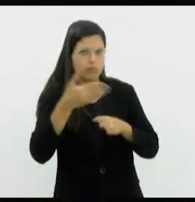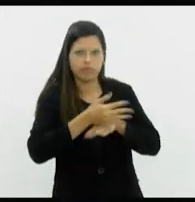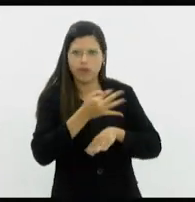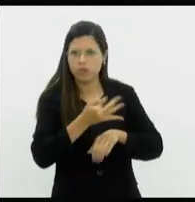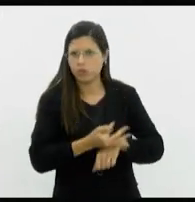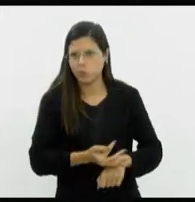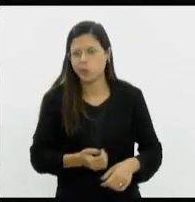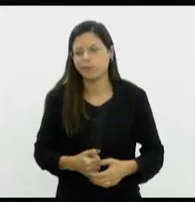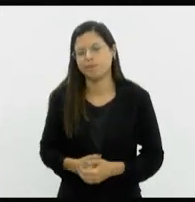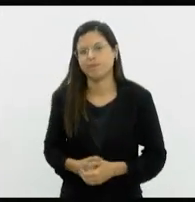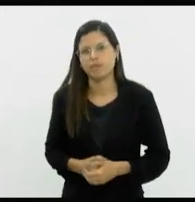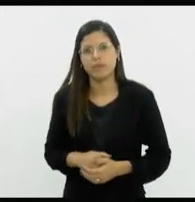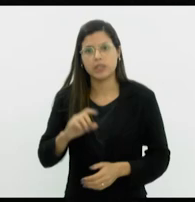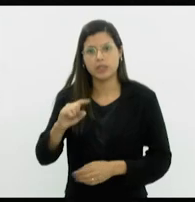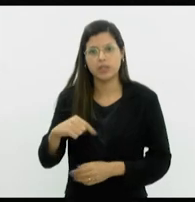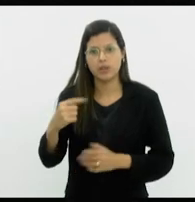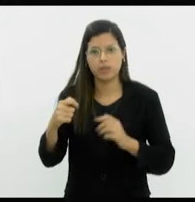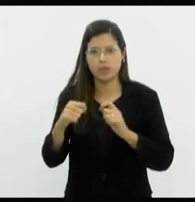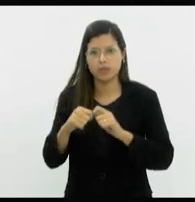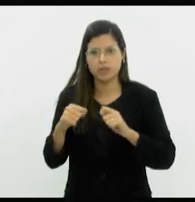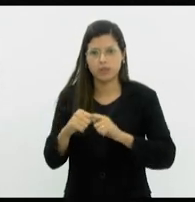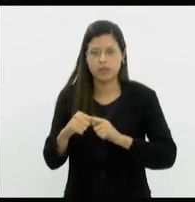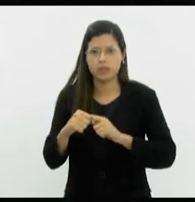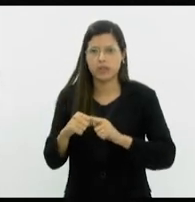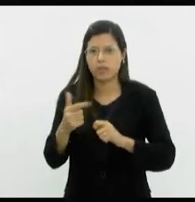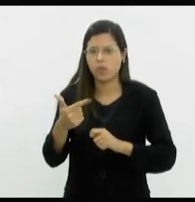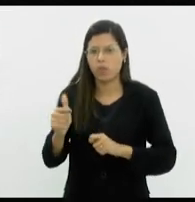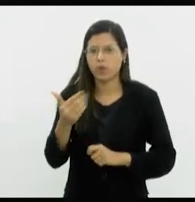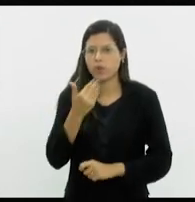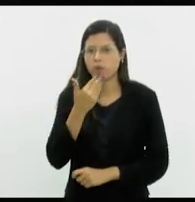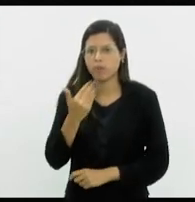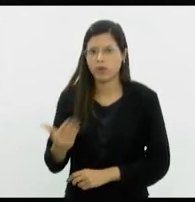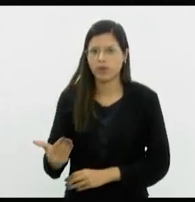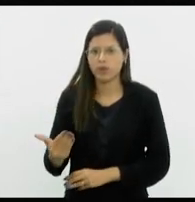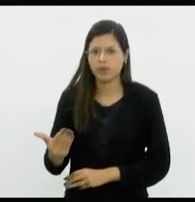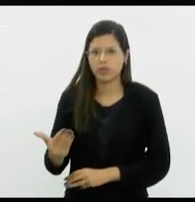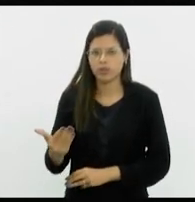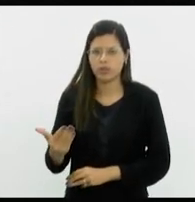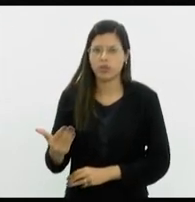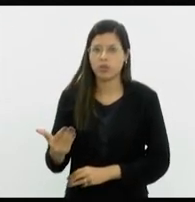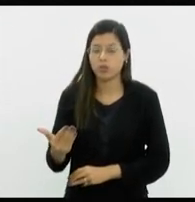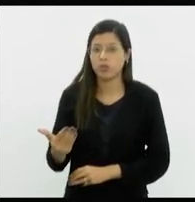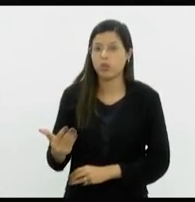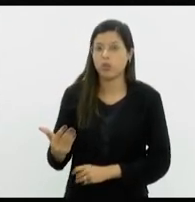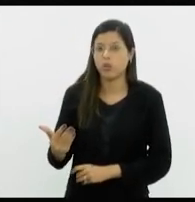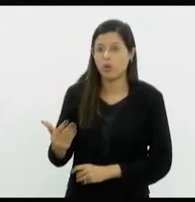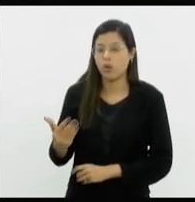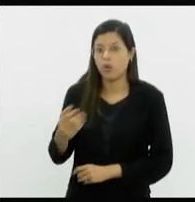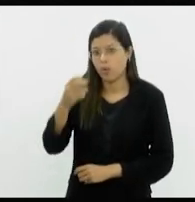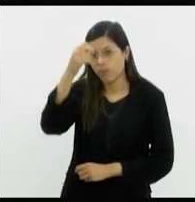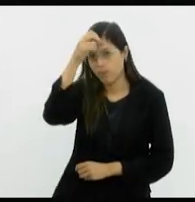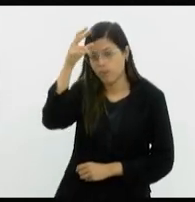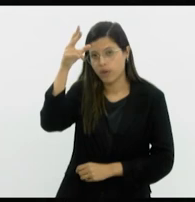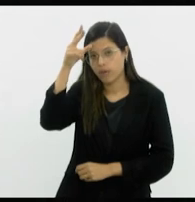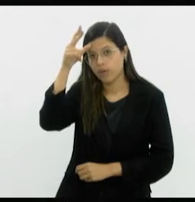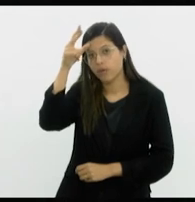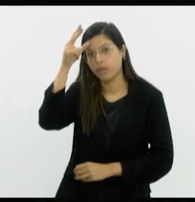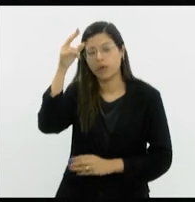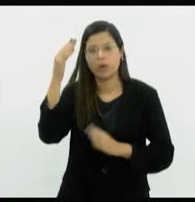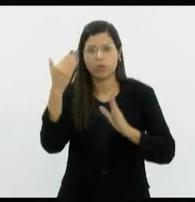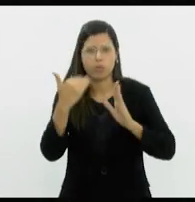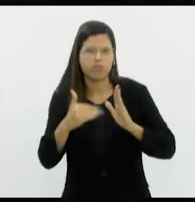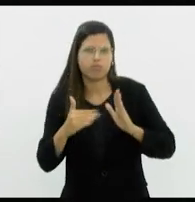Depois fizemos novamente um novo pedido, o prefeito mandou, depois de muita insistência,